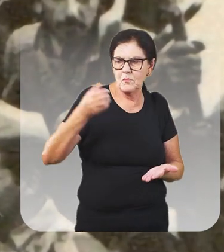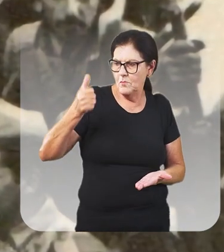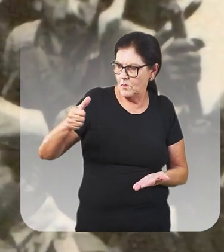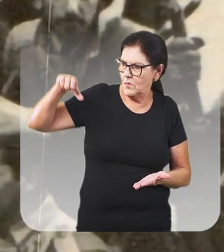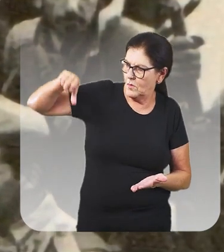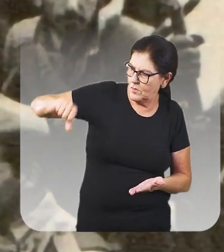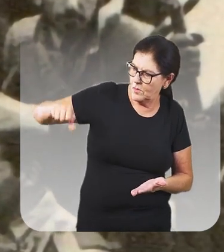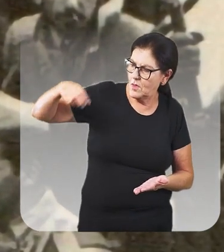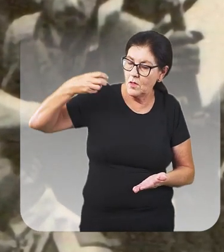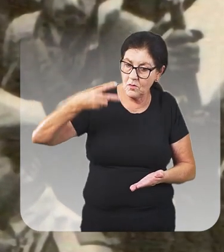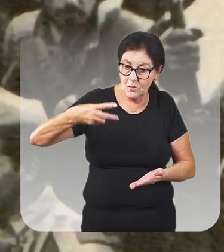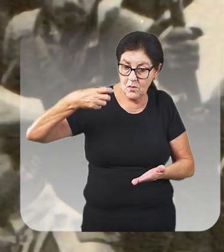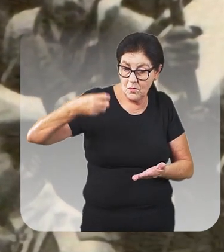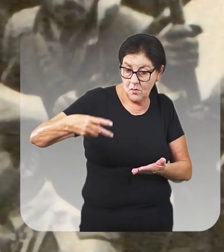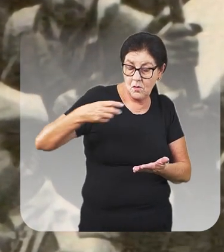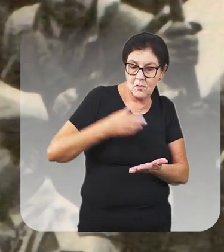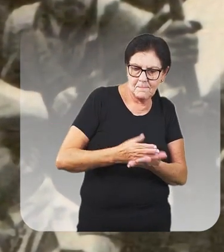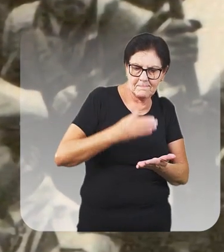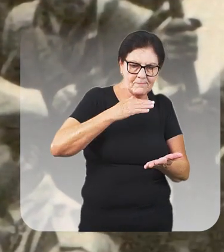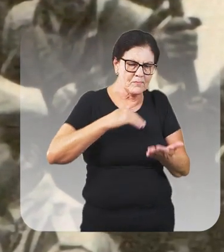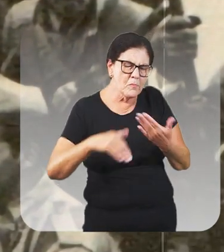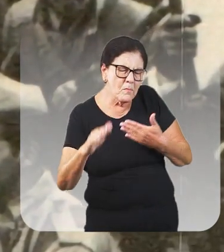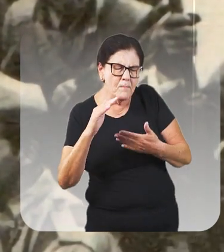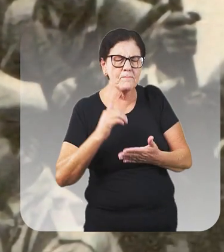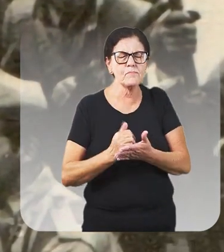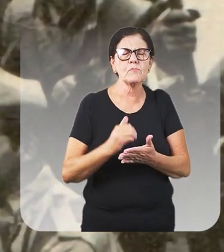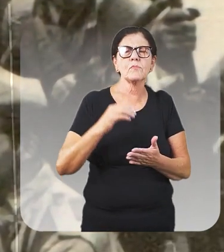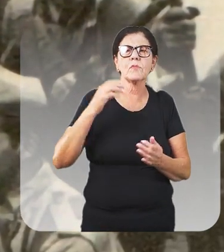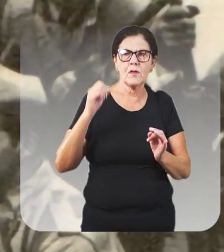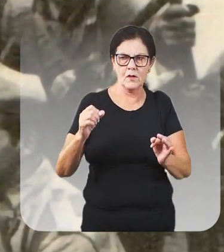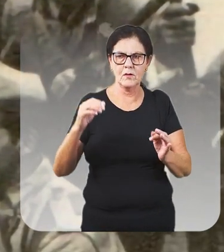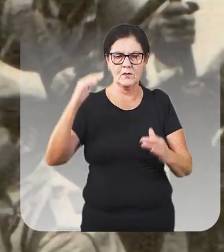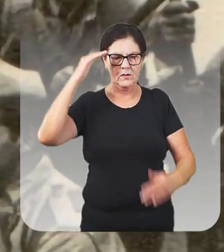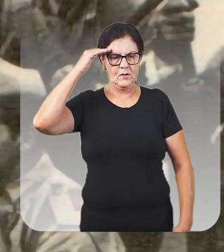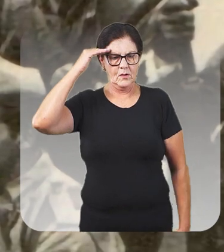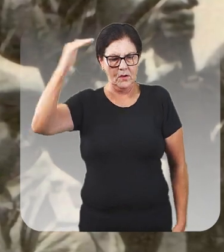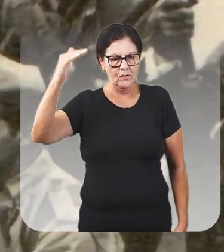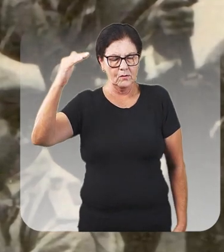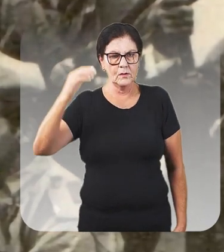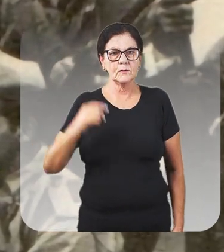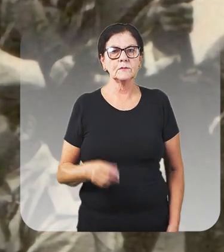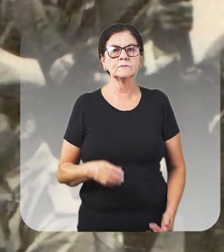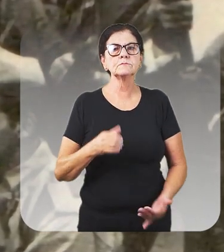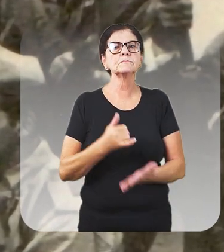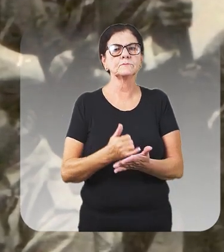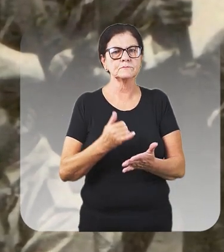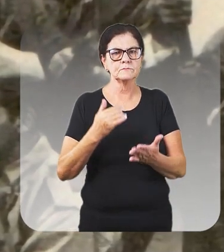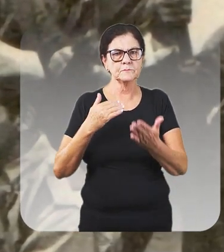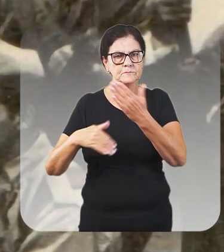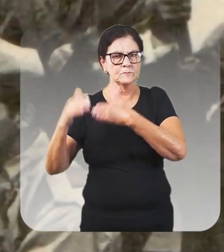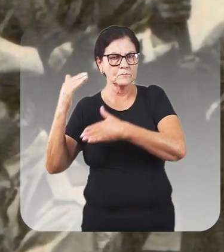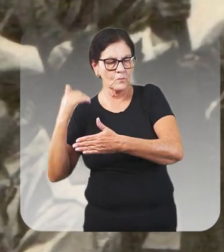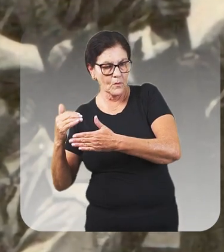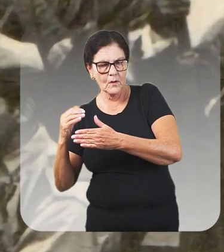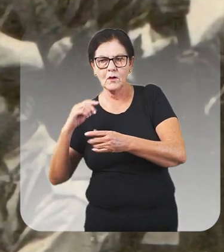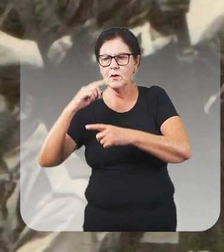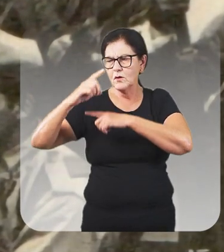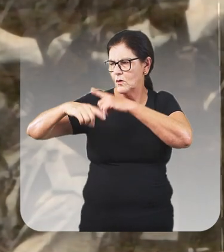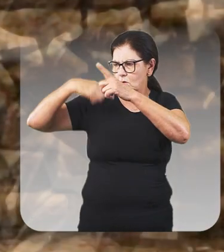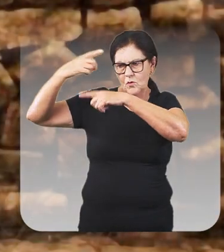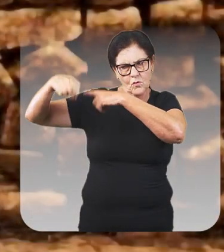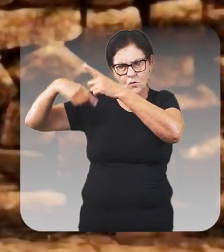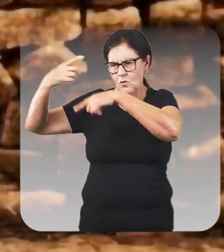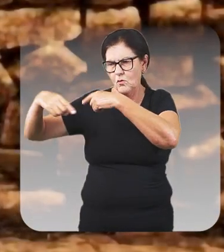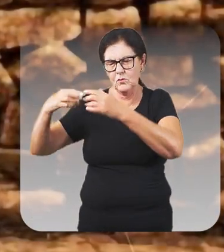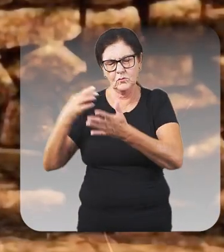iniciado em 1922 com a Revolta do Forte, continuaria a desafiar a ordem política na Primeira República nos anos